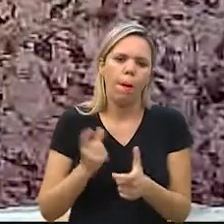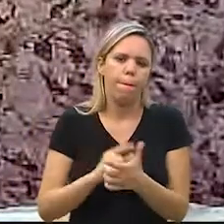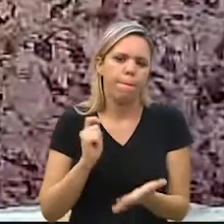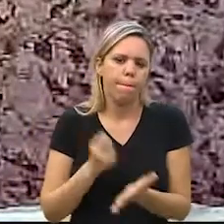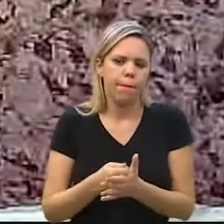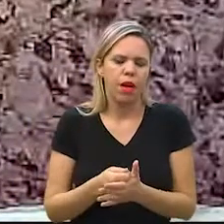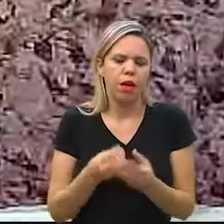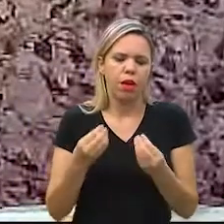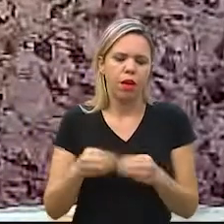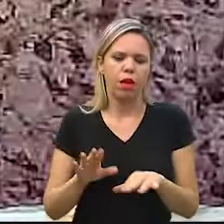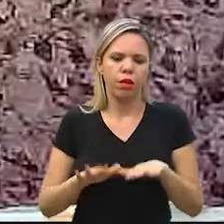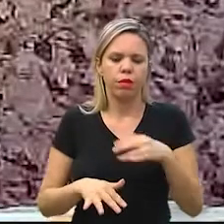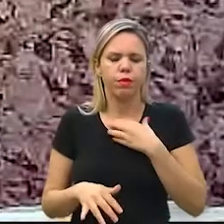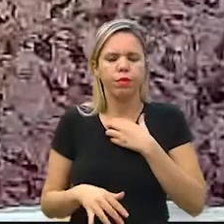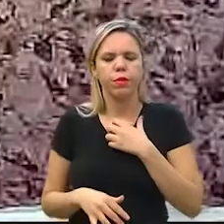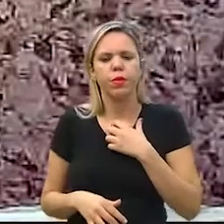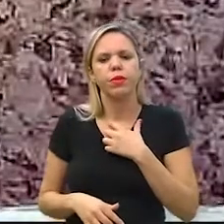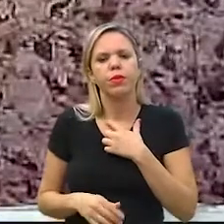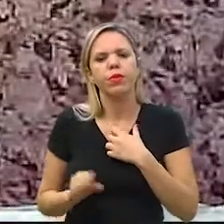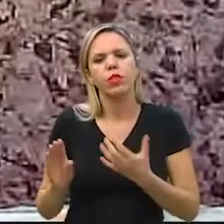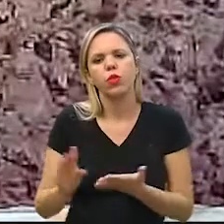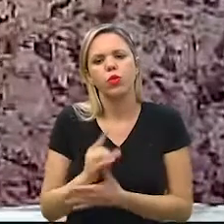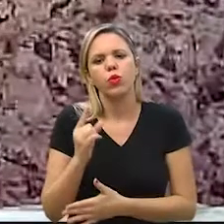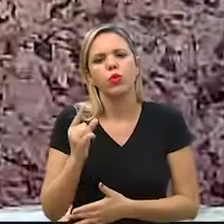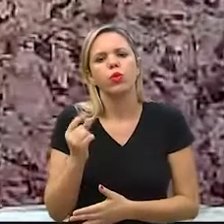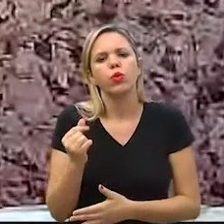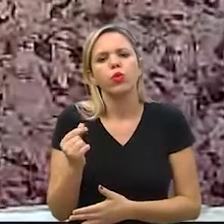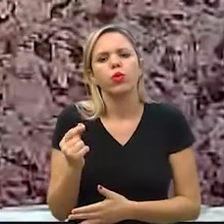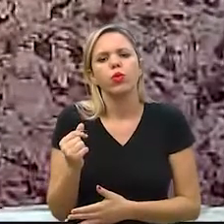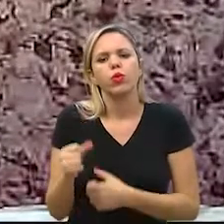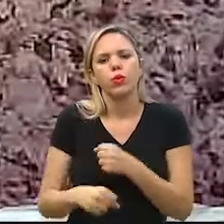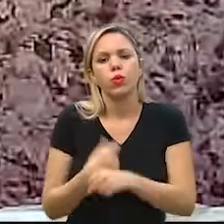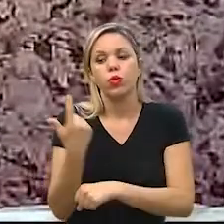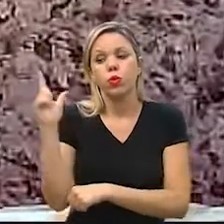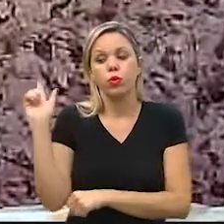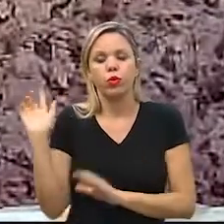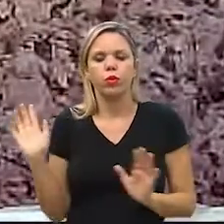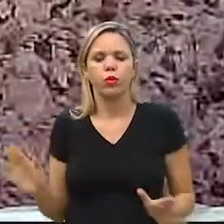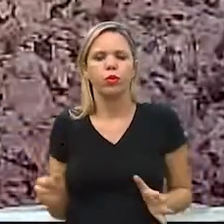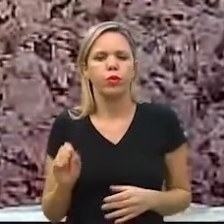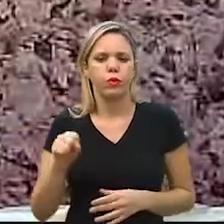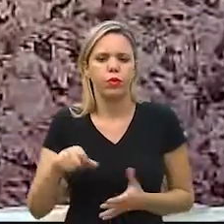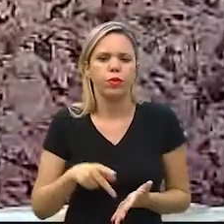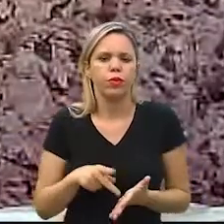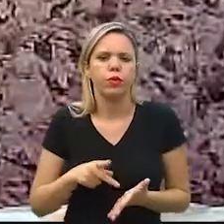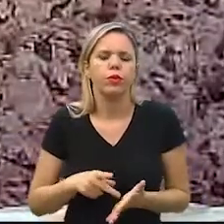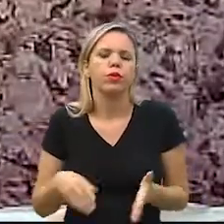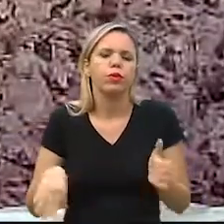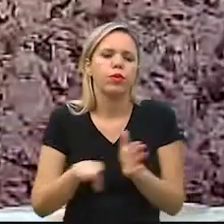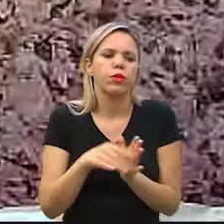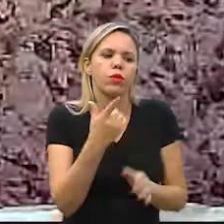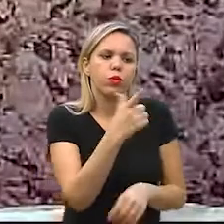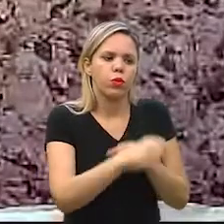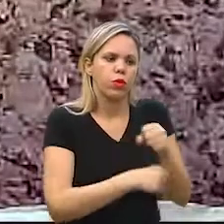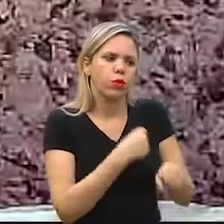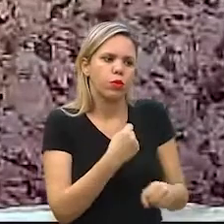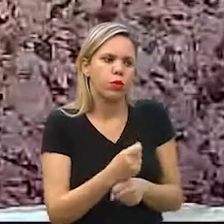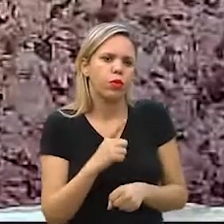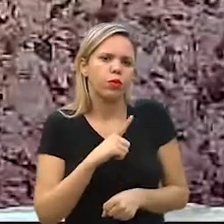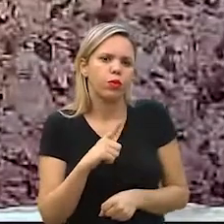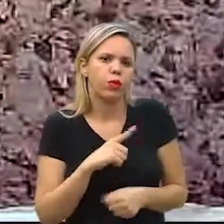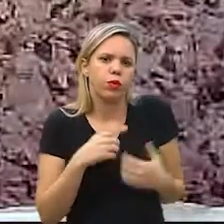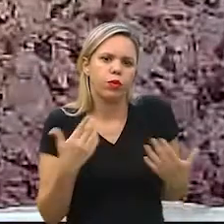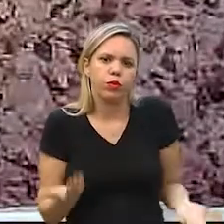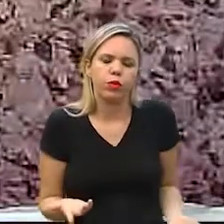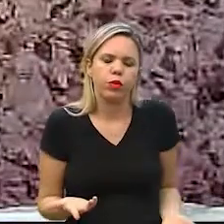acaba impactando, muitas vezes, no orçamento do outro ano. Sim. Então, quando chegar no outro ano,